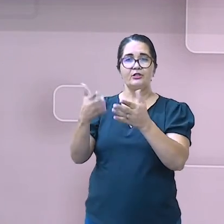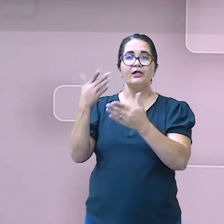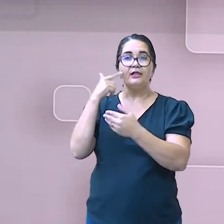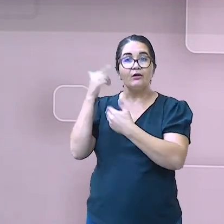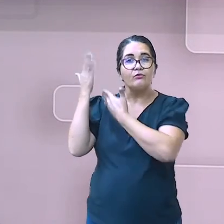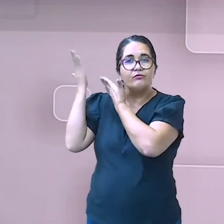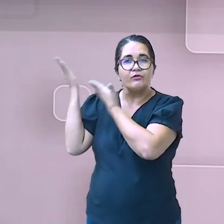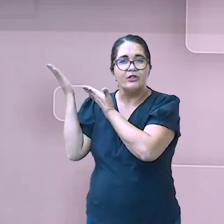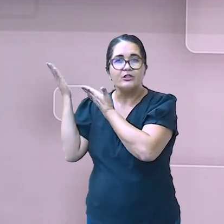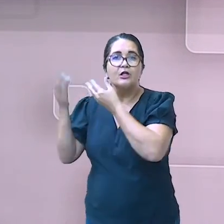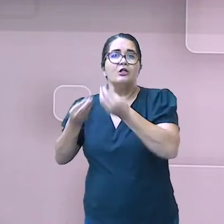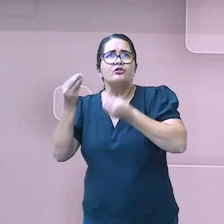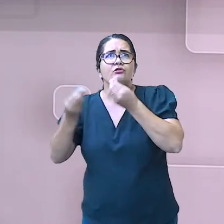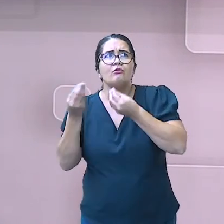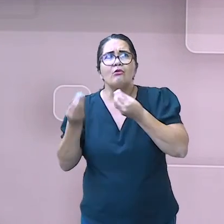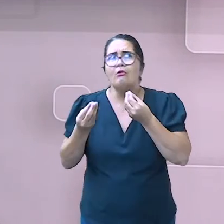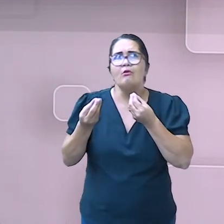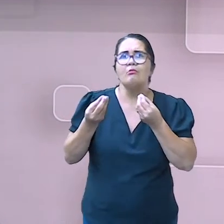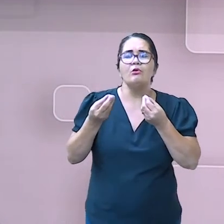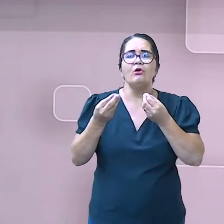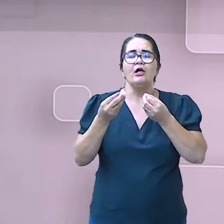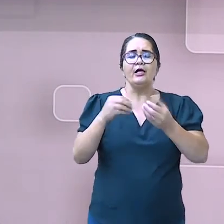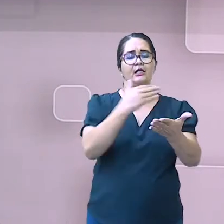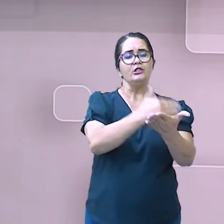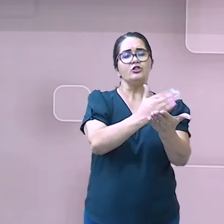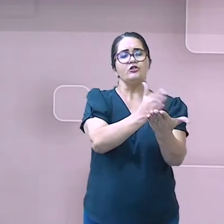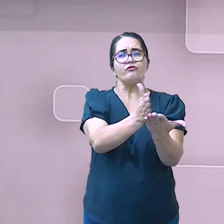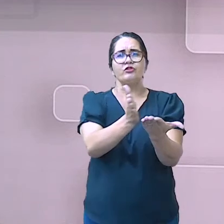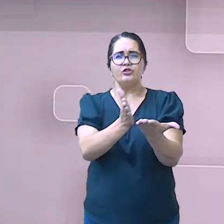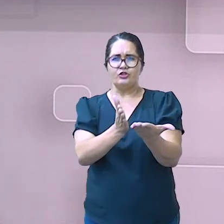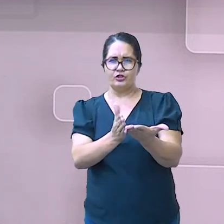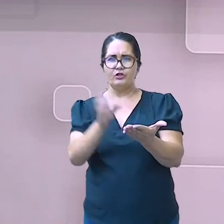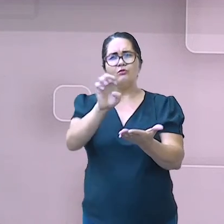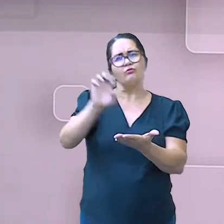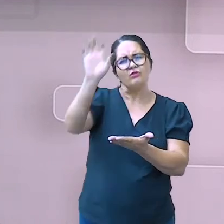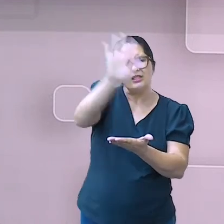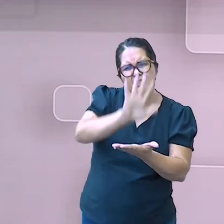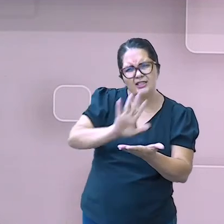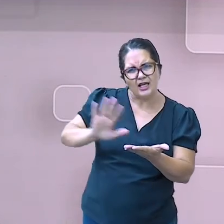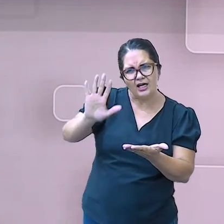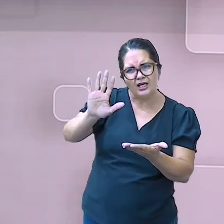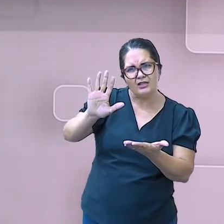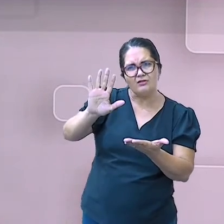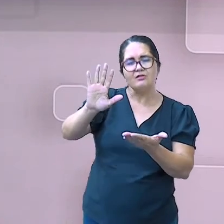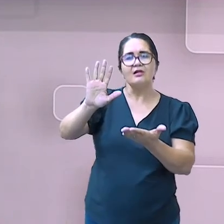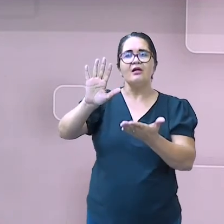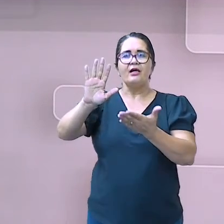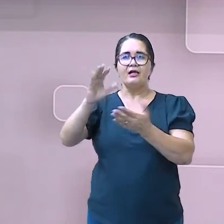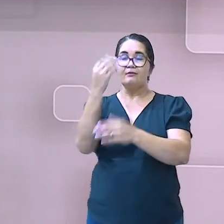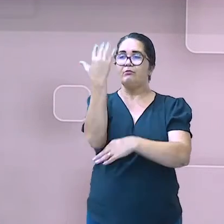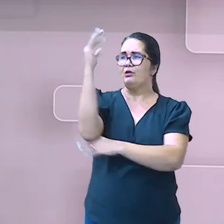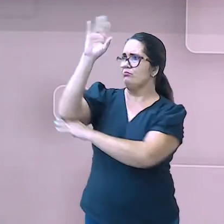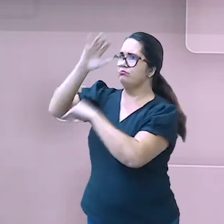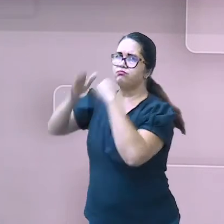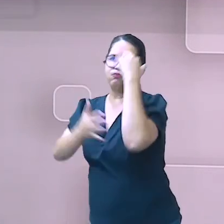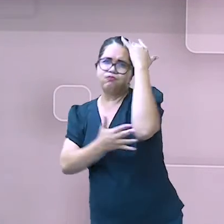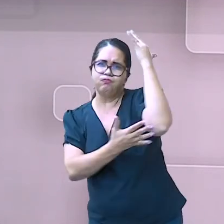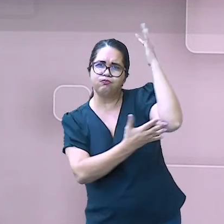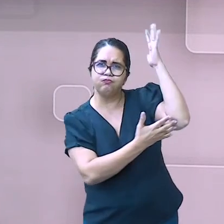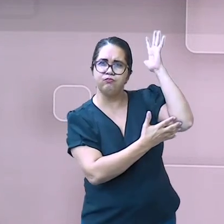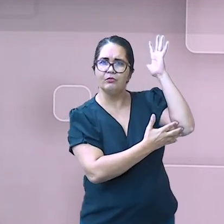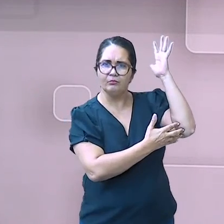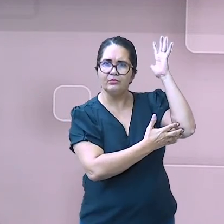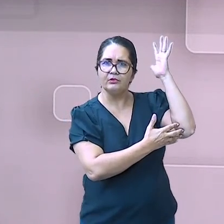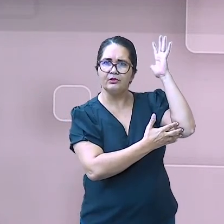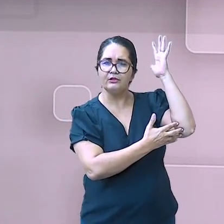dos estados? Eles usaram as questões ambientais, sociais e econômicas. Então, se